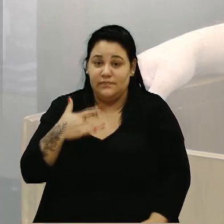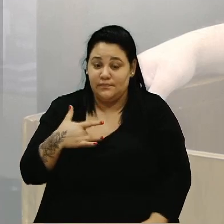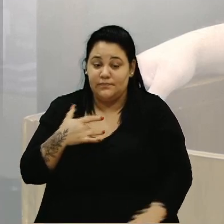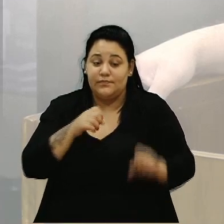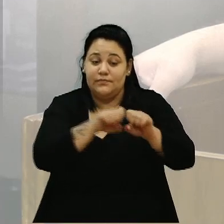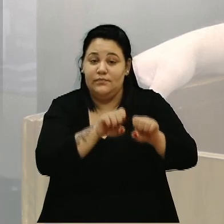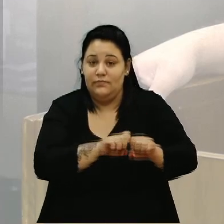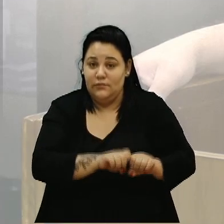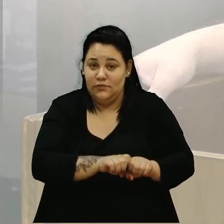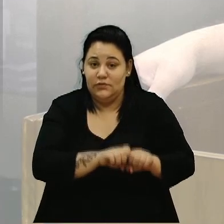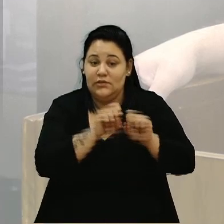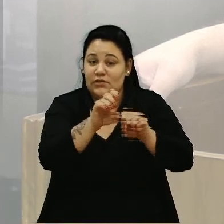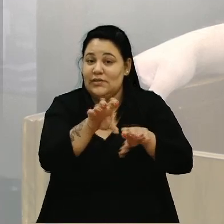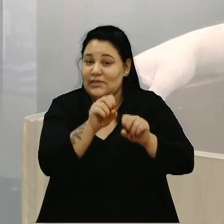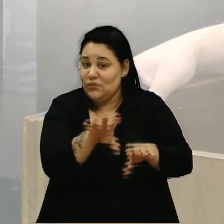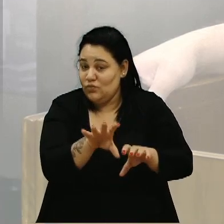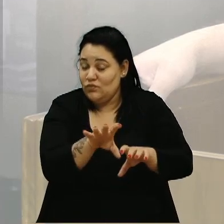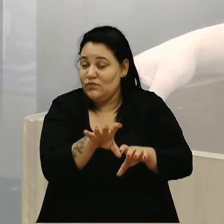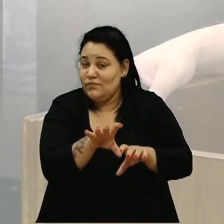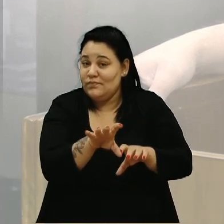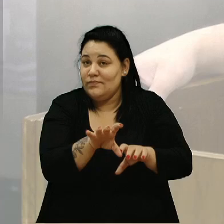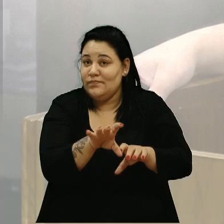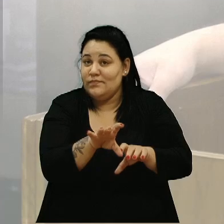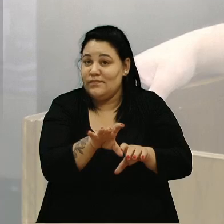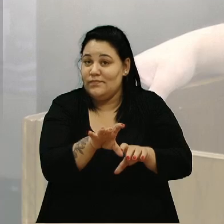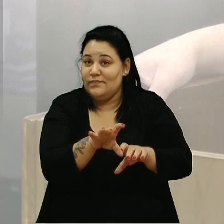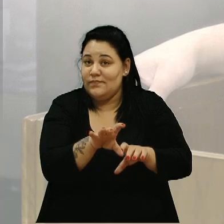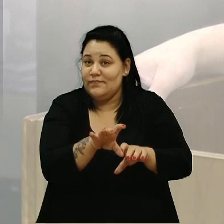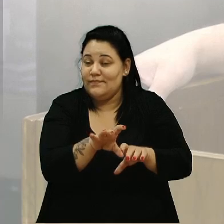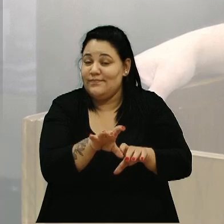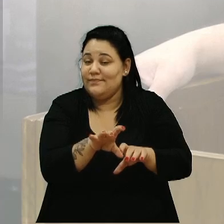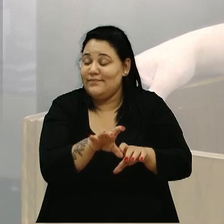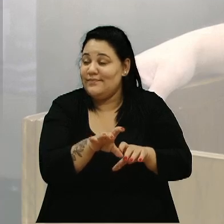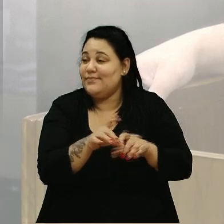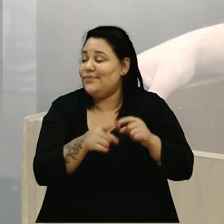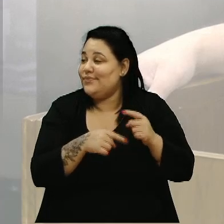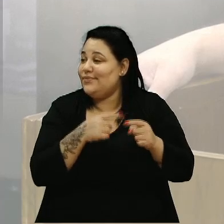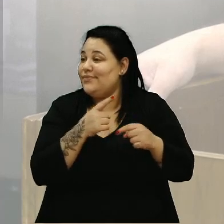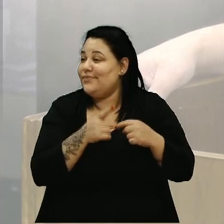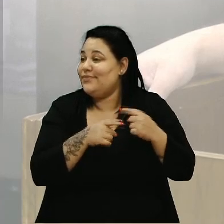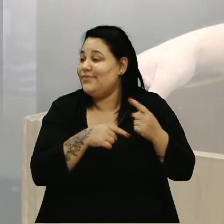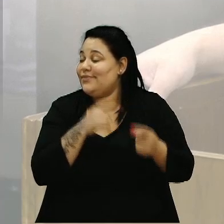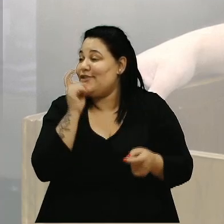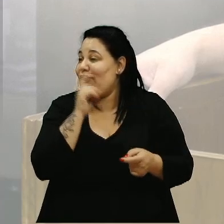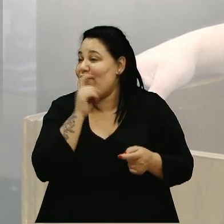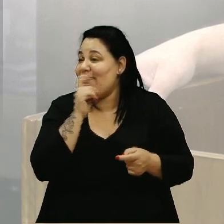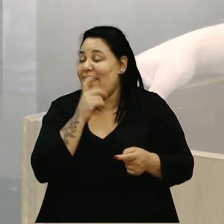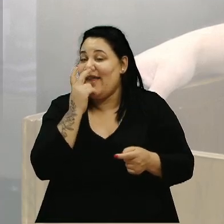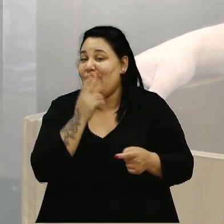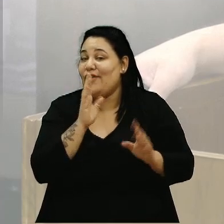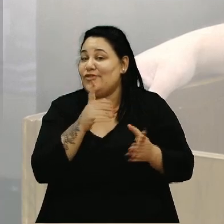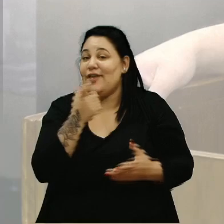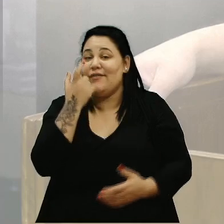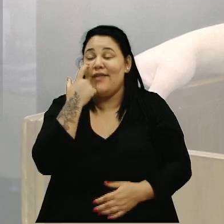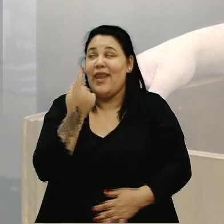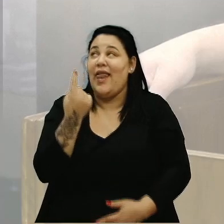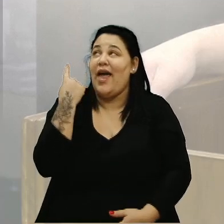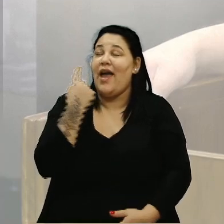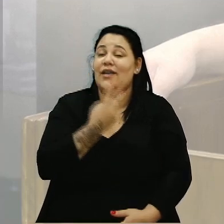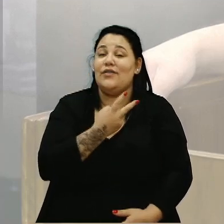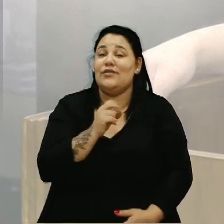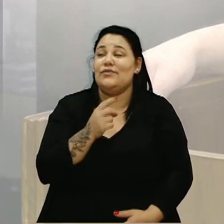infraestrutura, educação. Essa novela nós já vimos lá em 2016. O